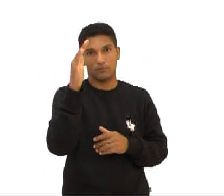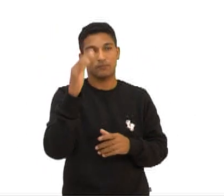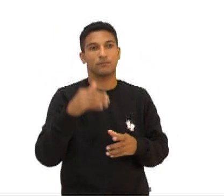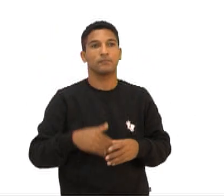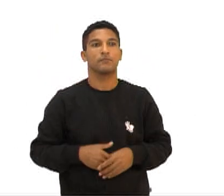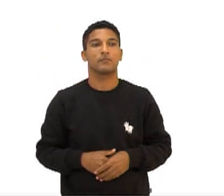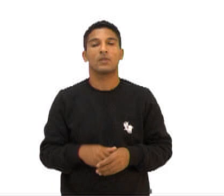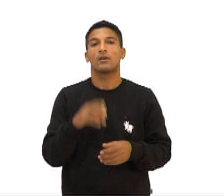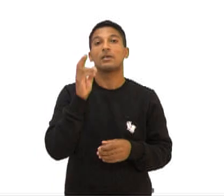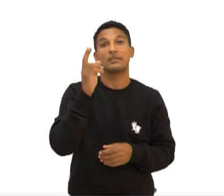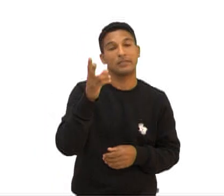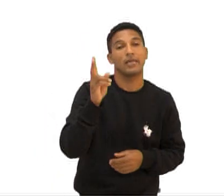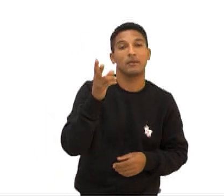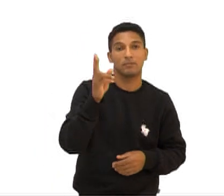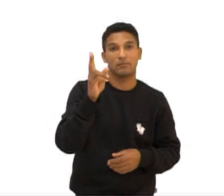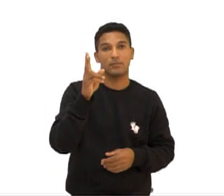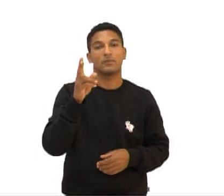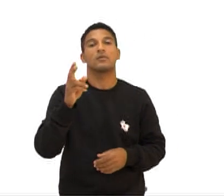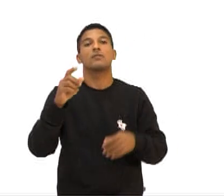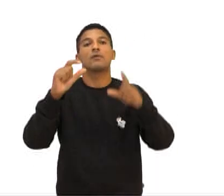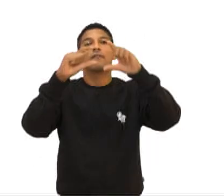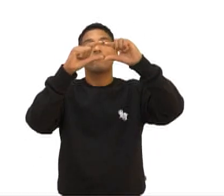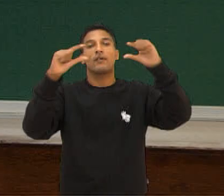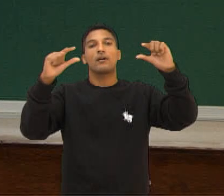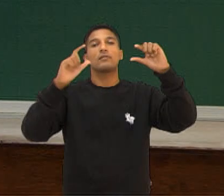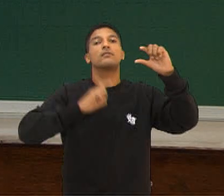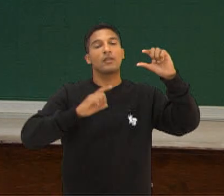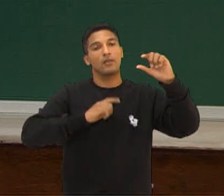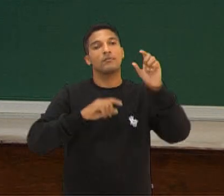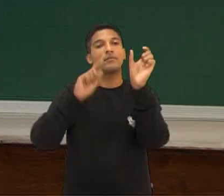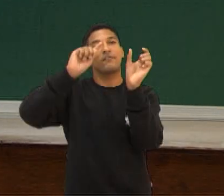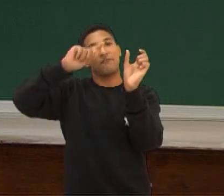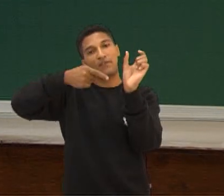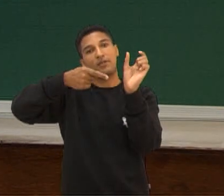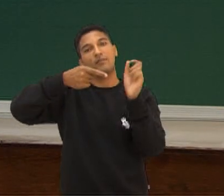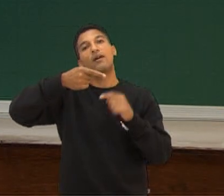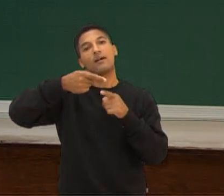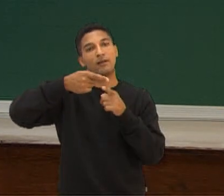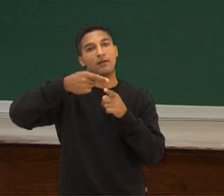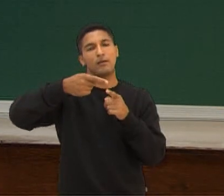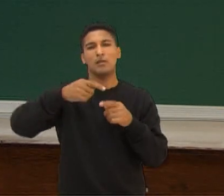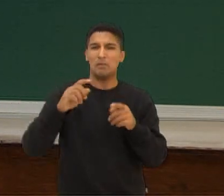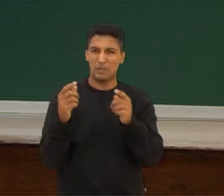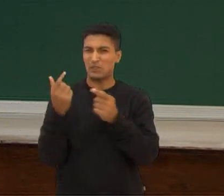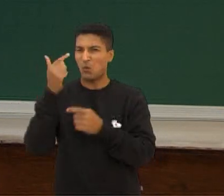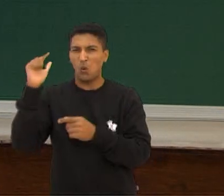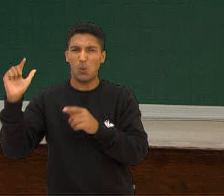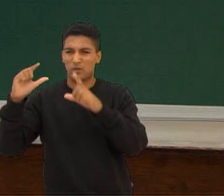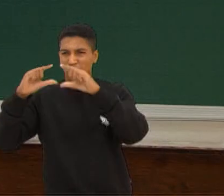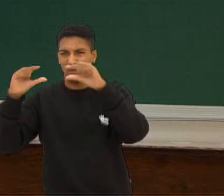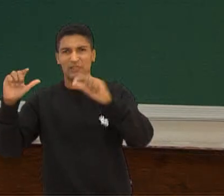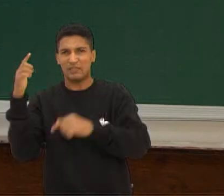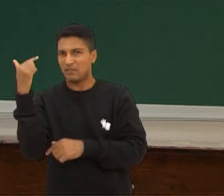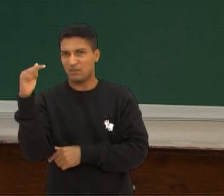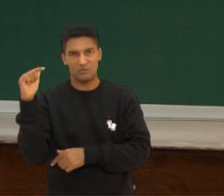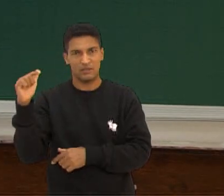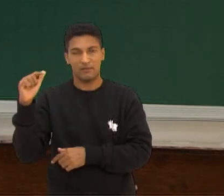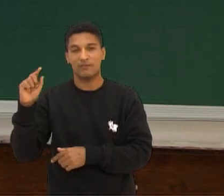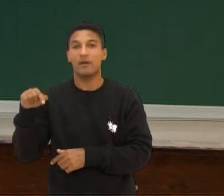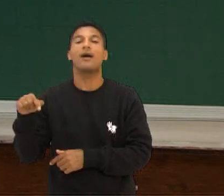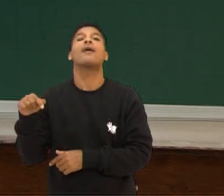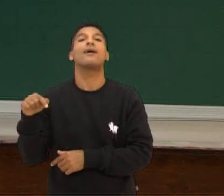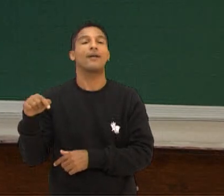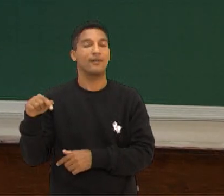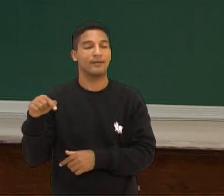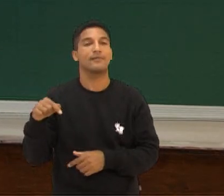sempre separada por vírgulas. Opa! Então significa que a outra não tem vírgulas? Já consigo detectar.